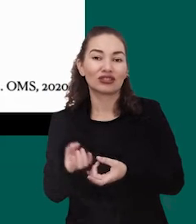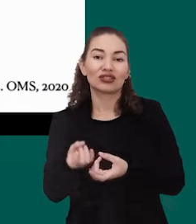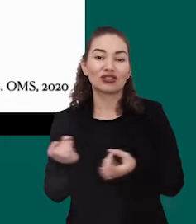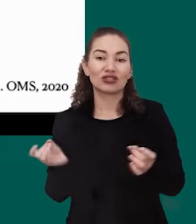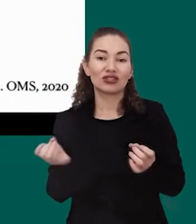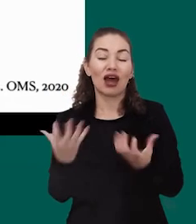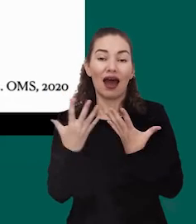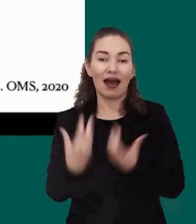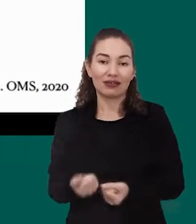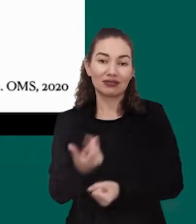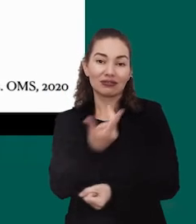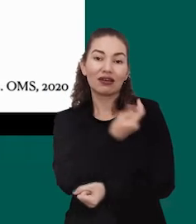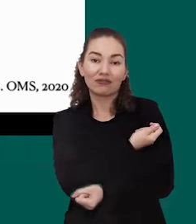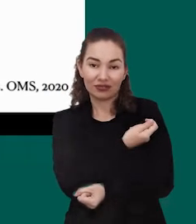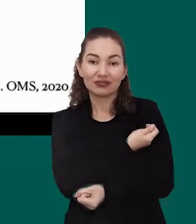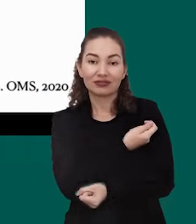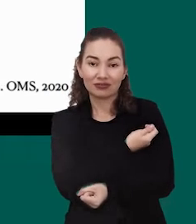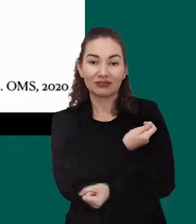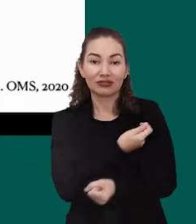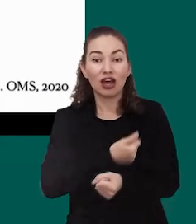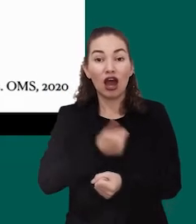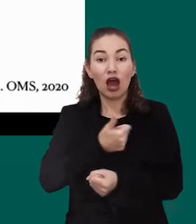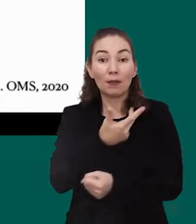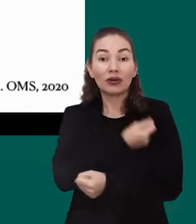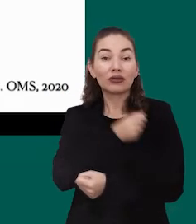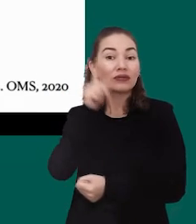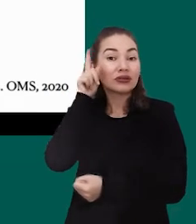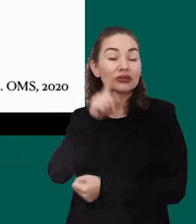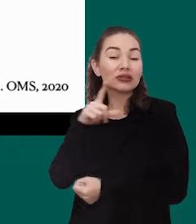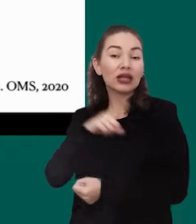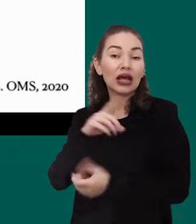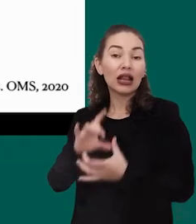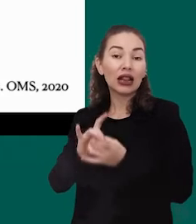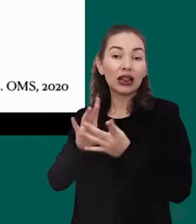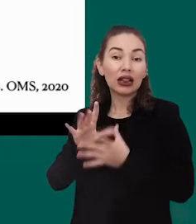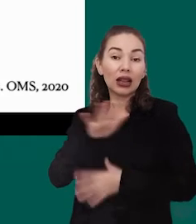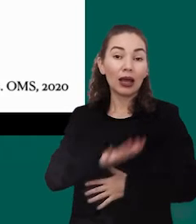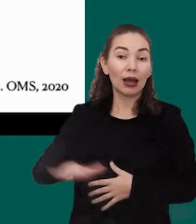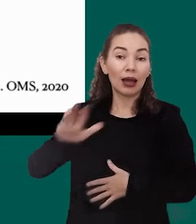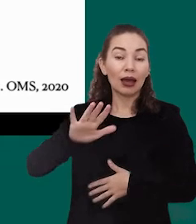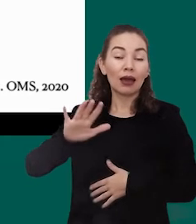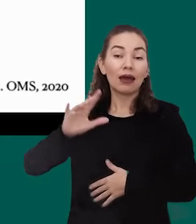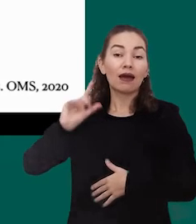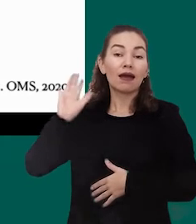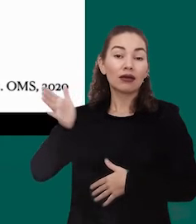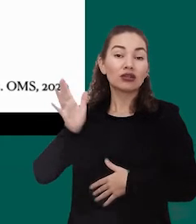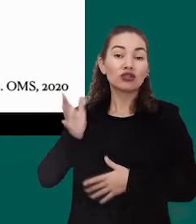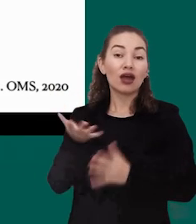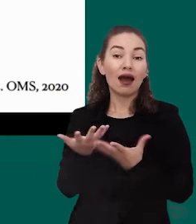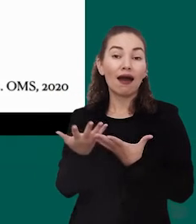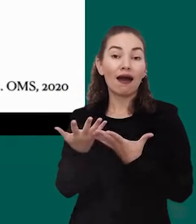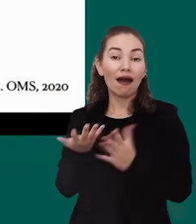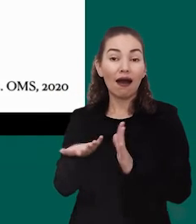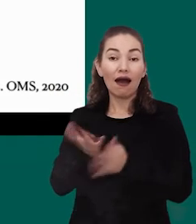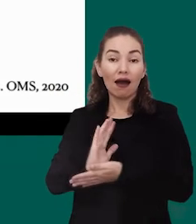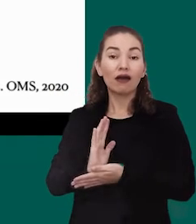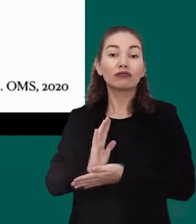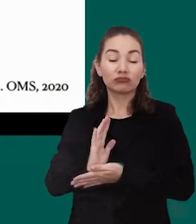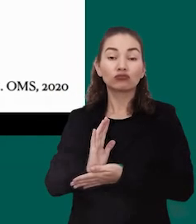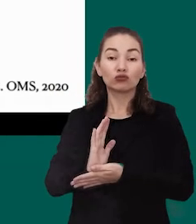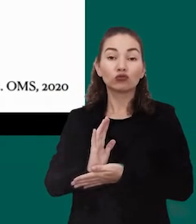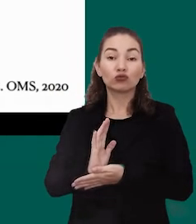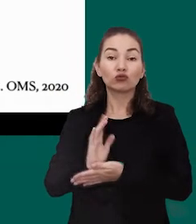vacina, em cerca de 35 dias, a primeira vacina americana, liberada em território americano, já estava autorizada pelo órgão